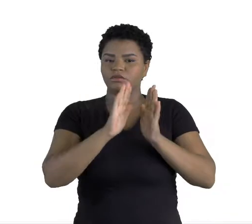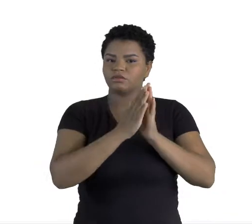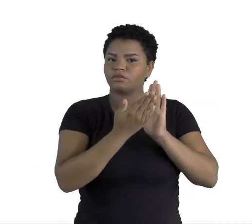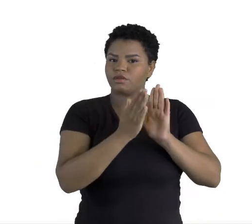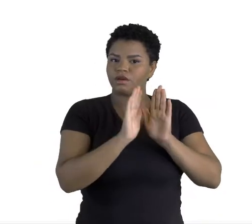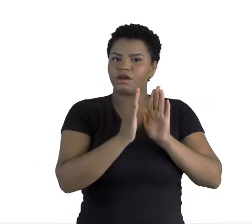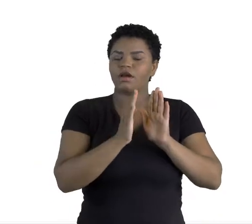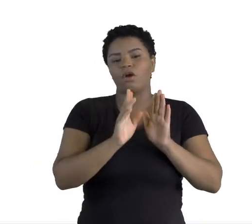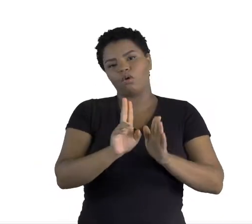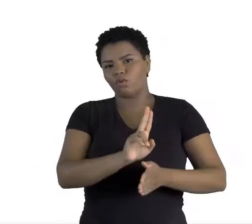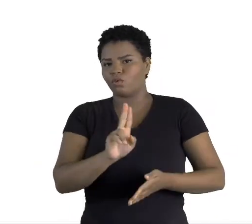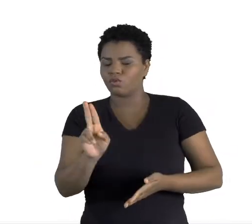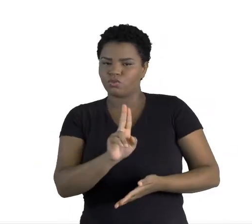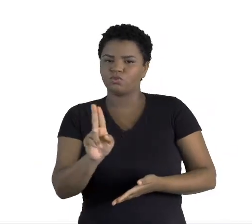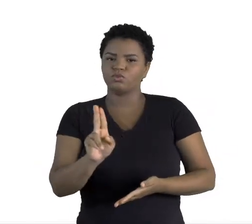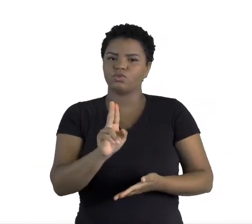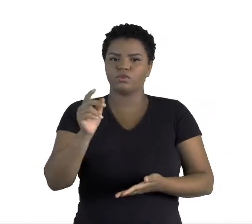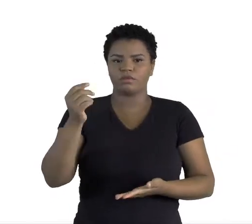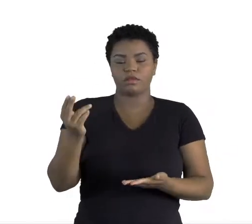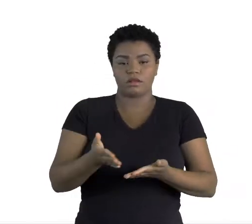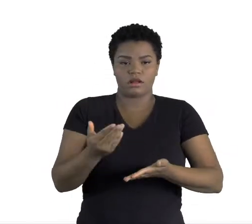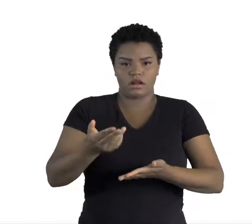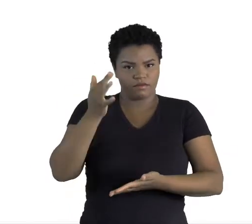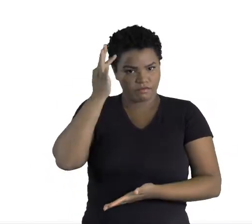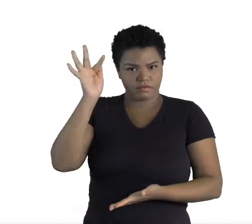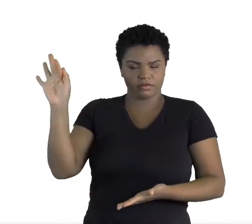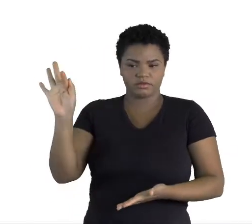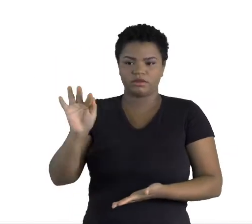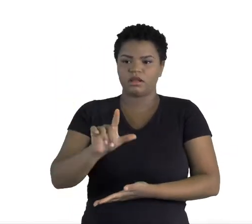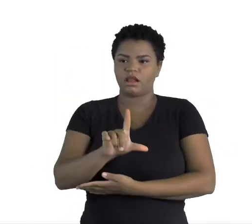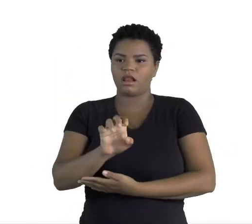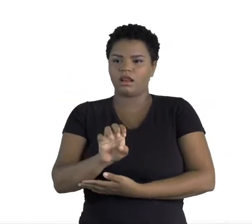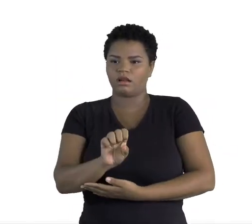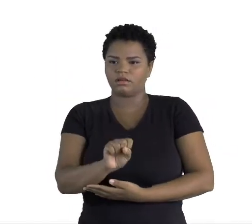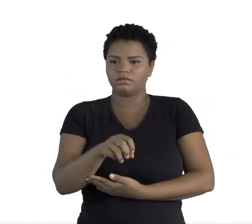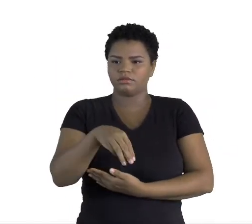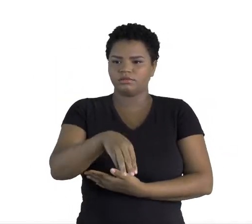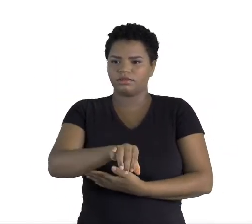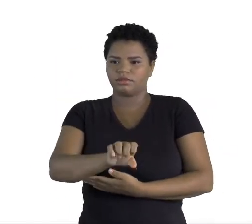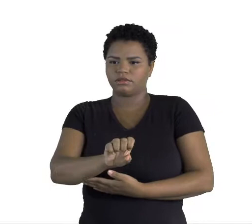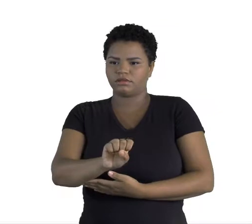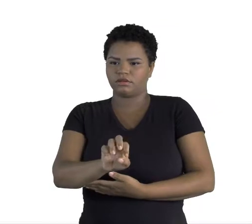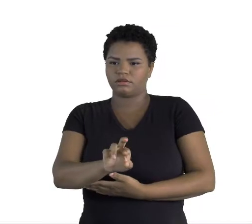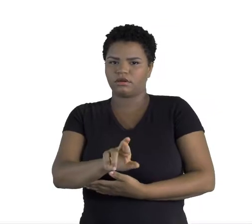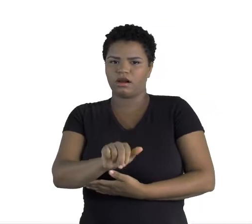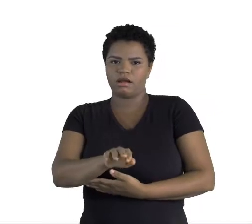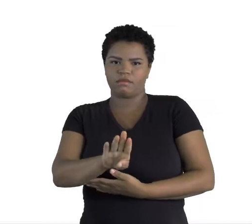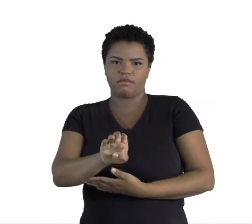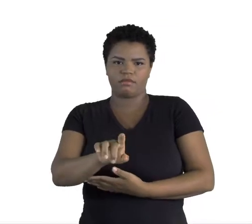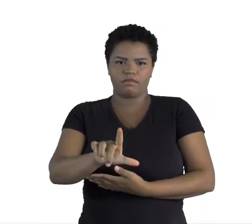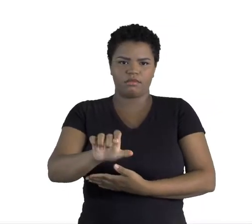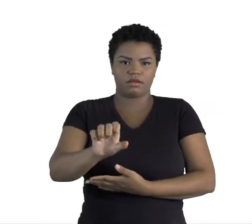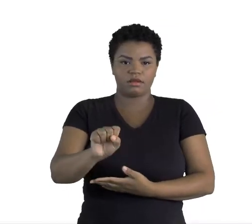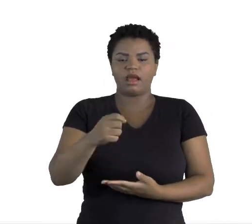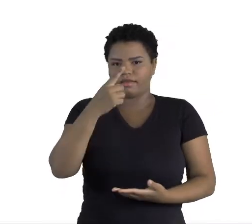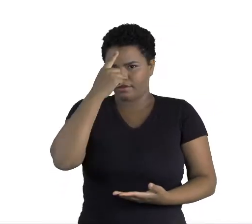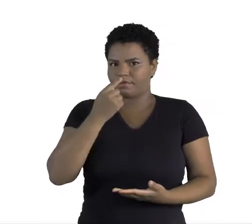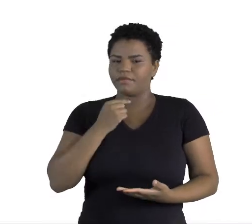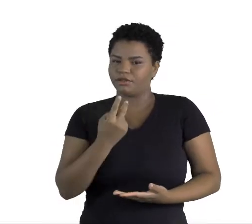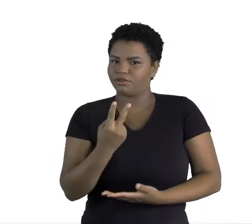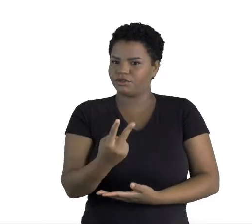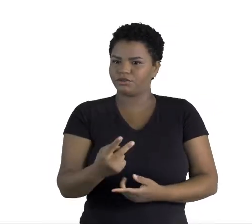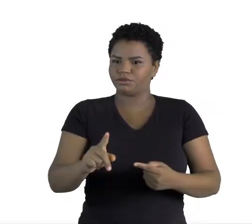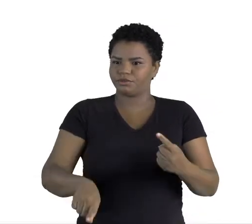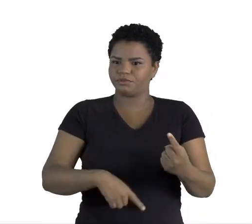nome da obra em francês, Les Misérables. E vocês têm essas duas imagens, uma que a gente tem a